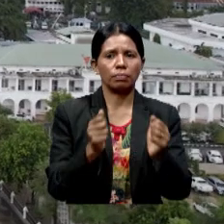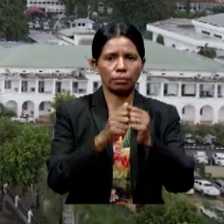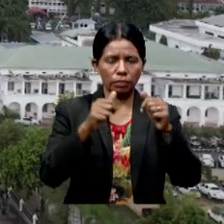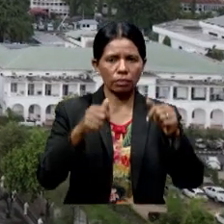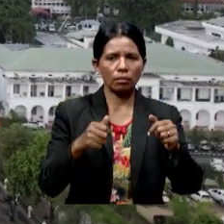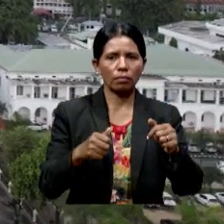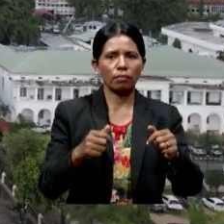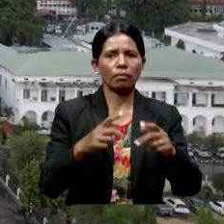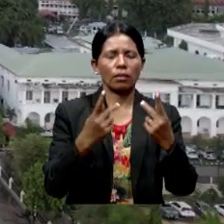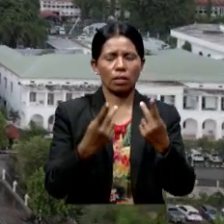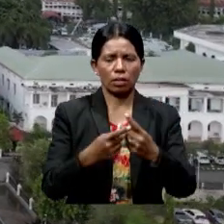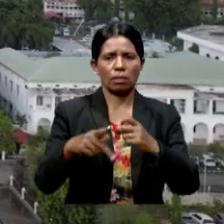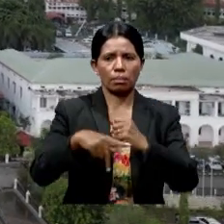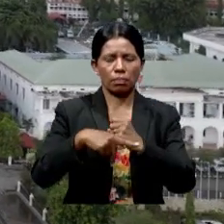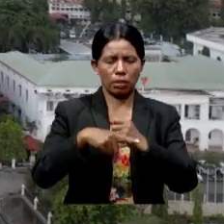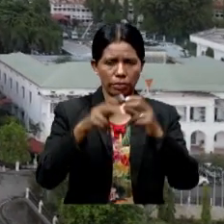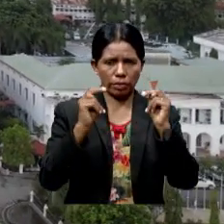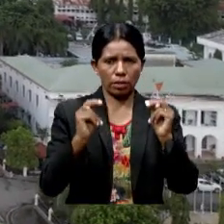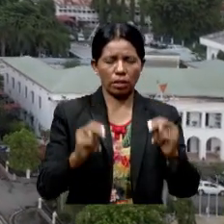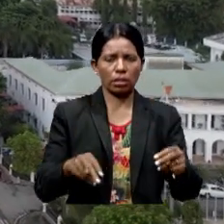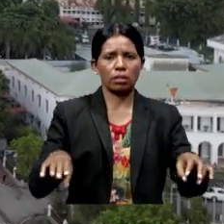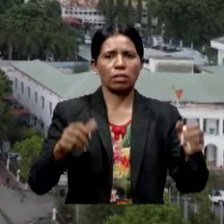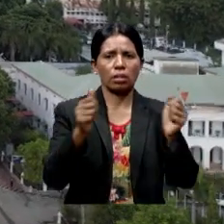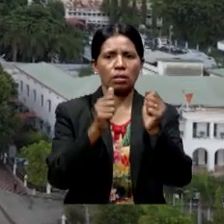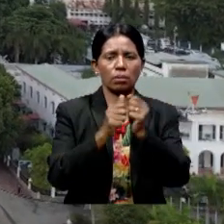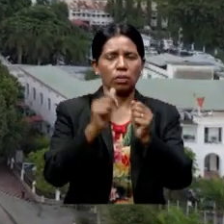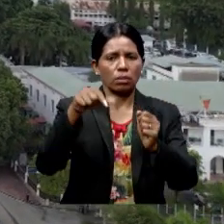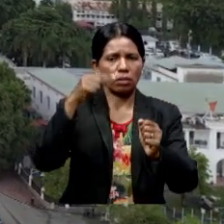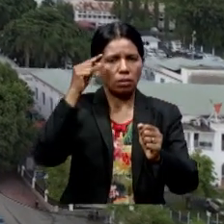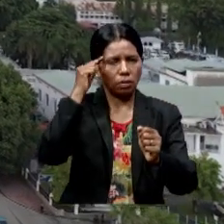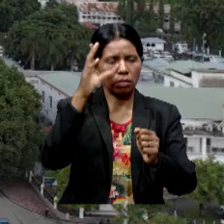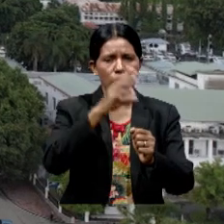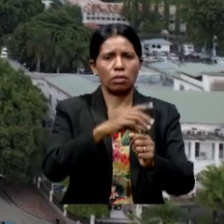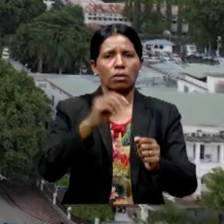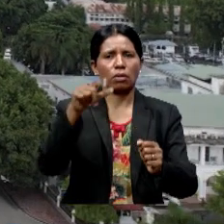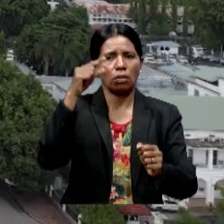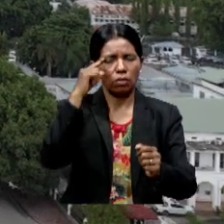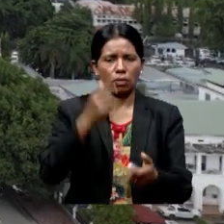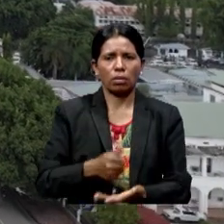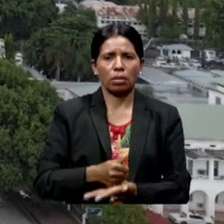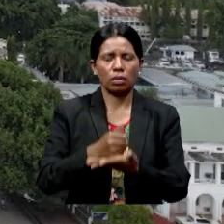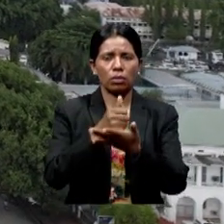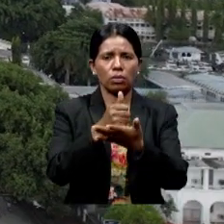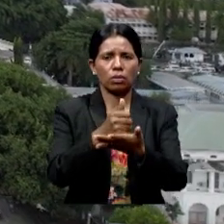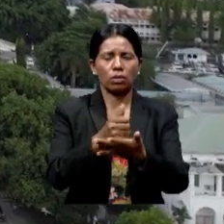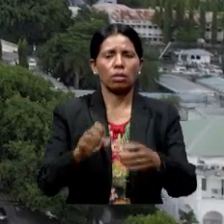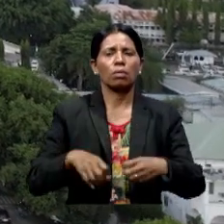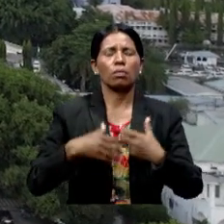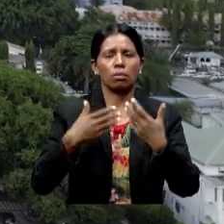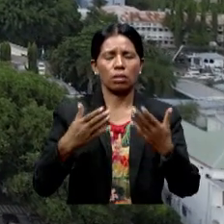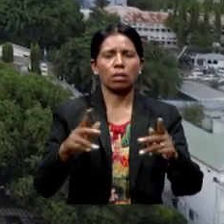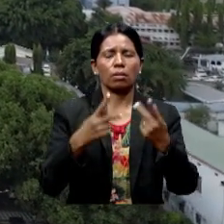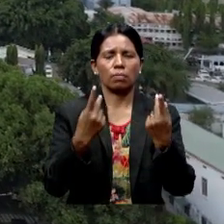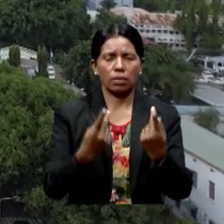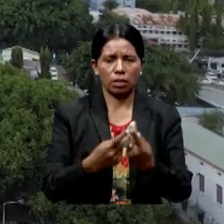o setor privado tem que coordenar o governo e o governo facilita o setor privado